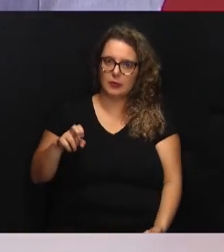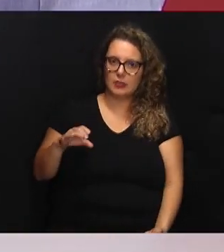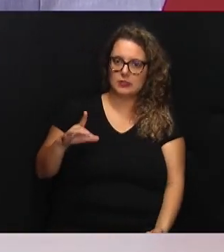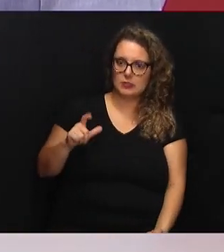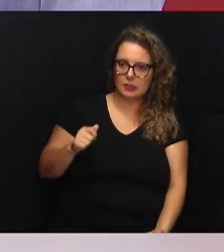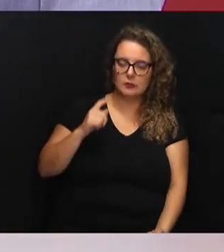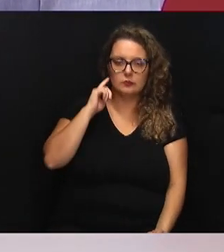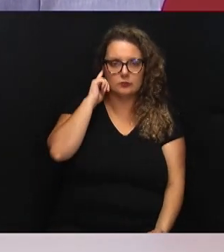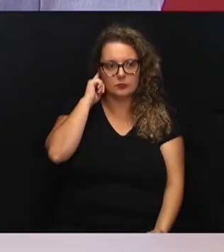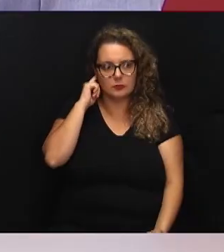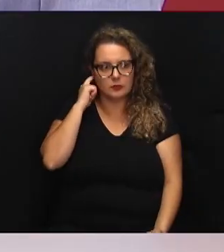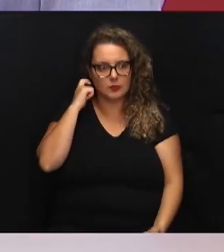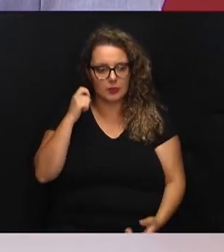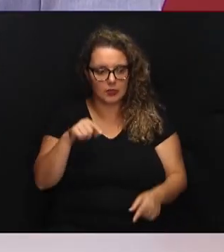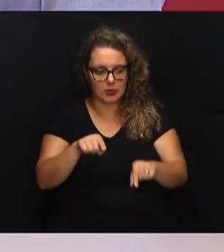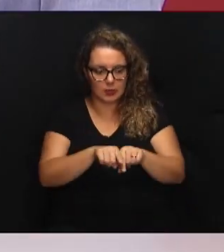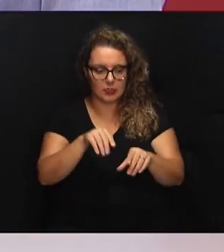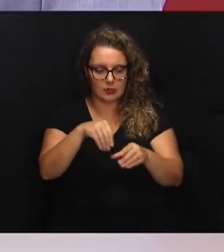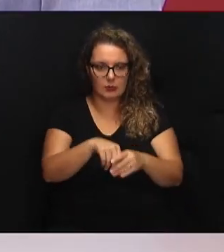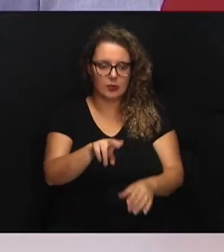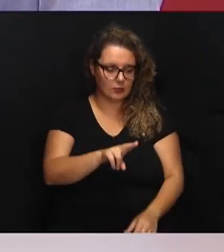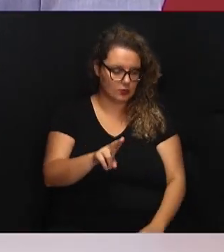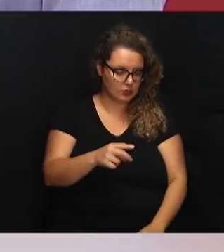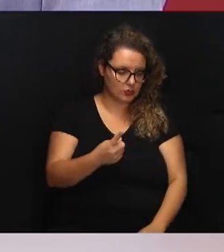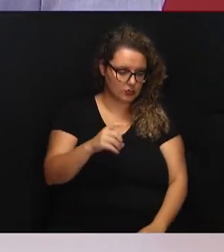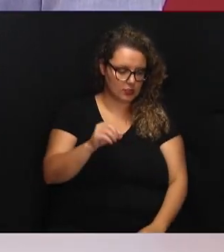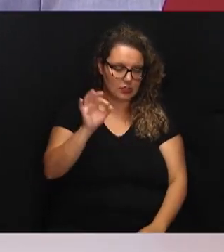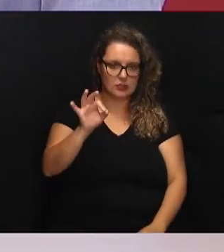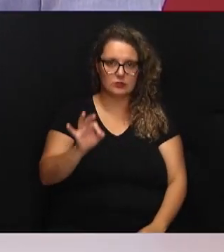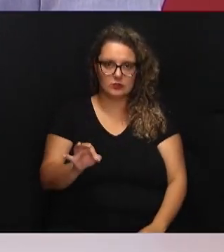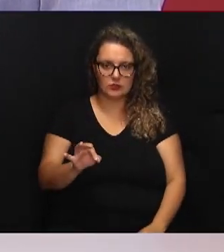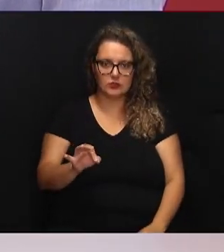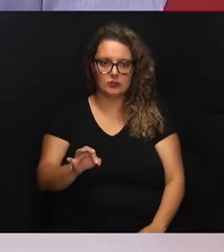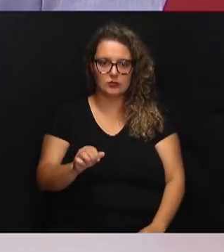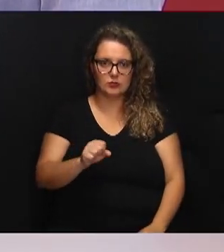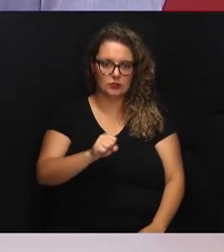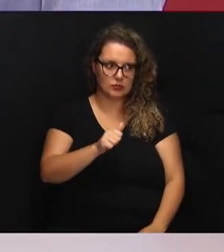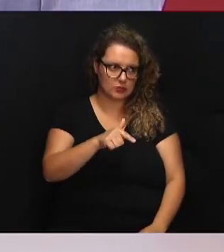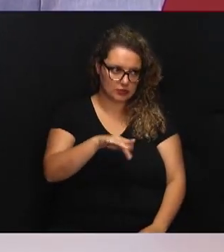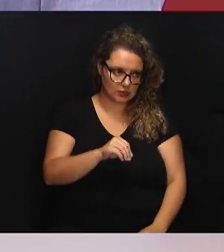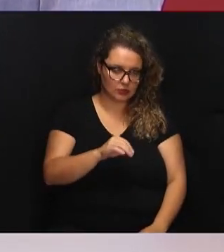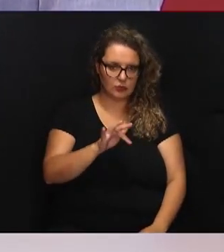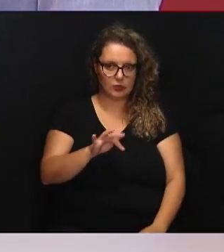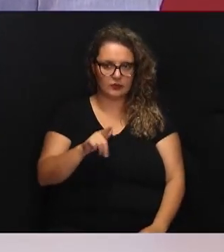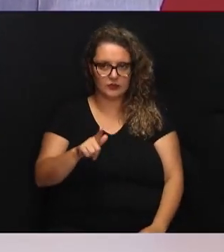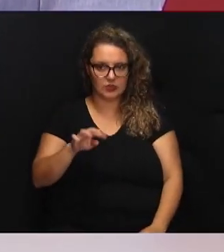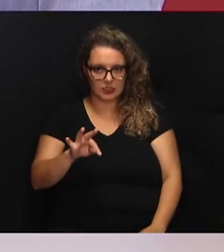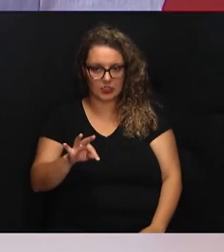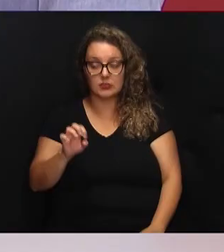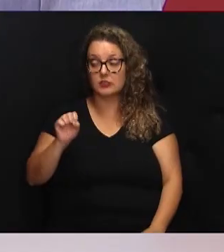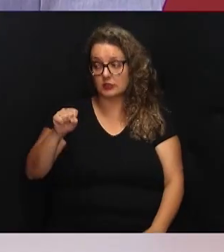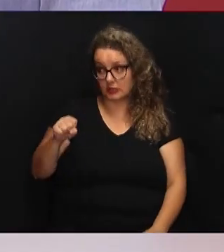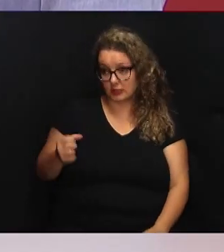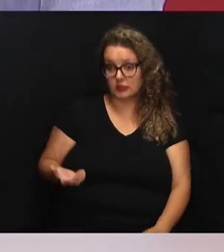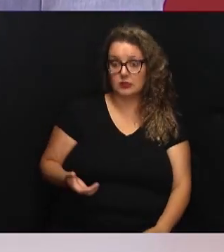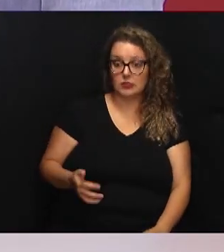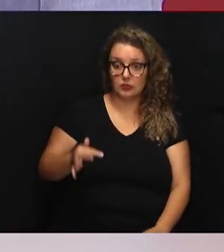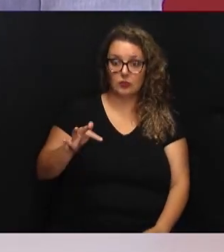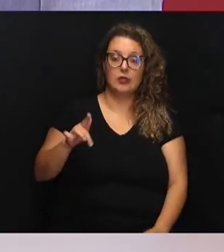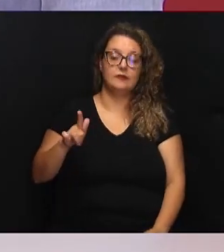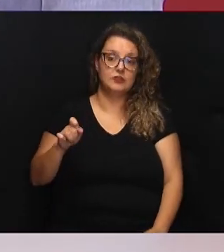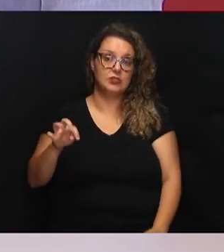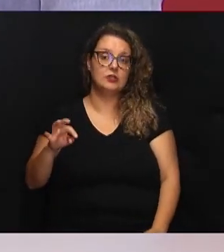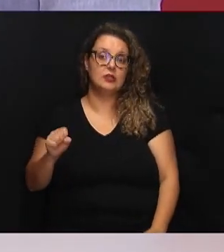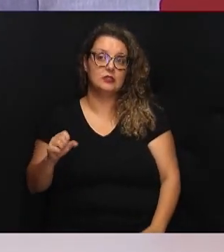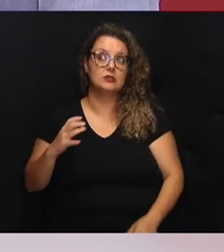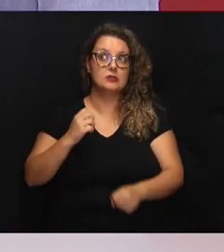E além disso também está previsto o uso de 10% do saldo do fundo de garantia, né? Isso, essa é uma das inovações. Na verdade, eu